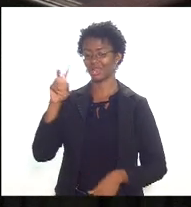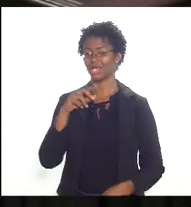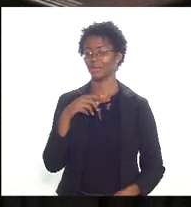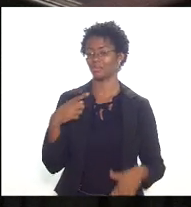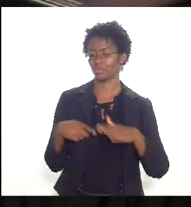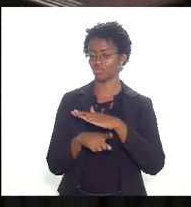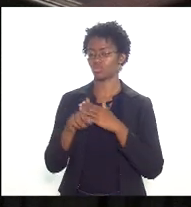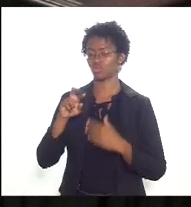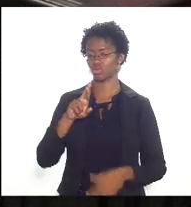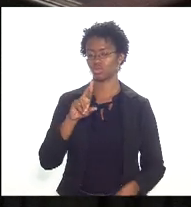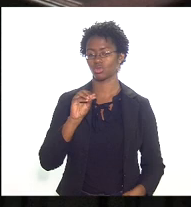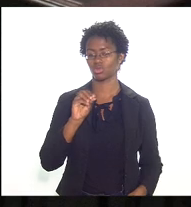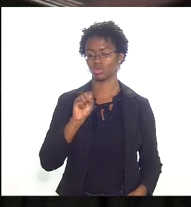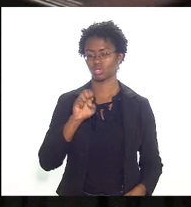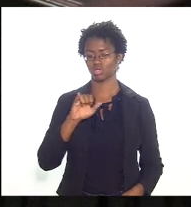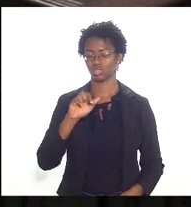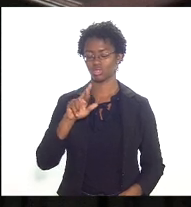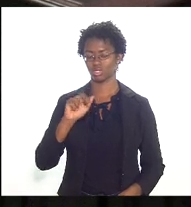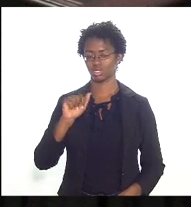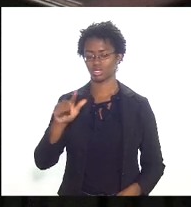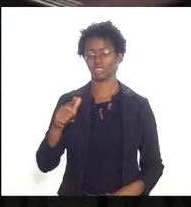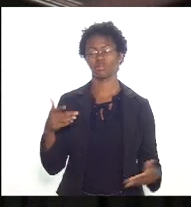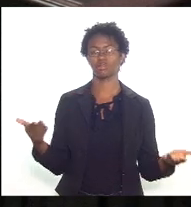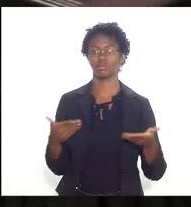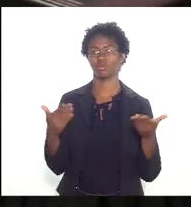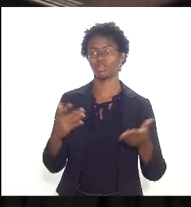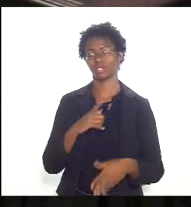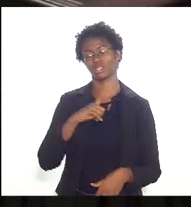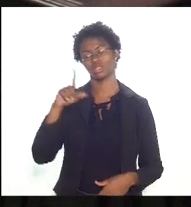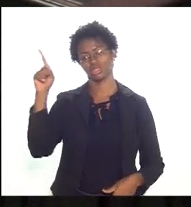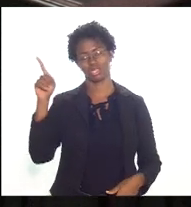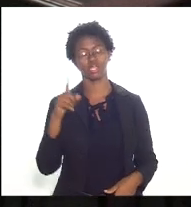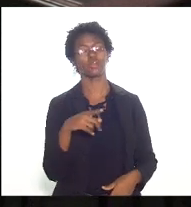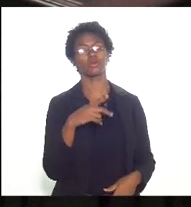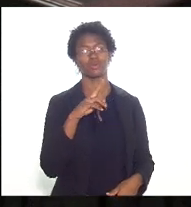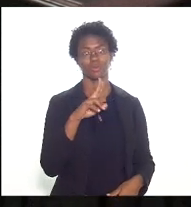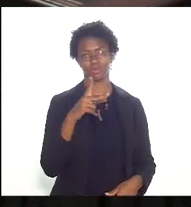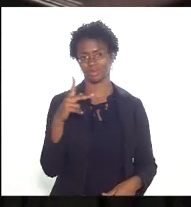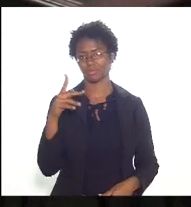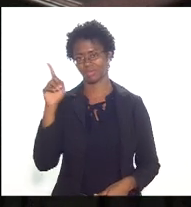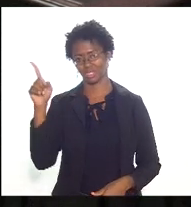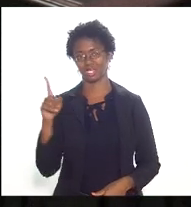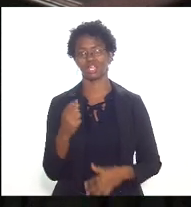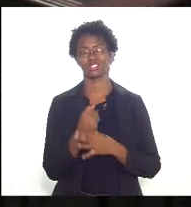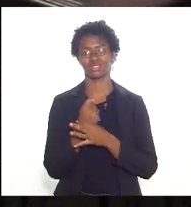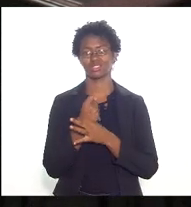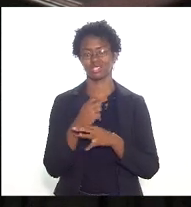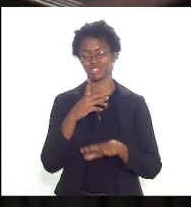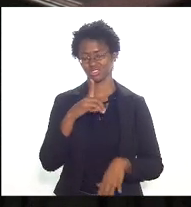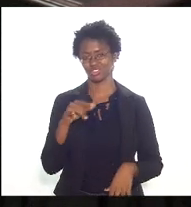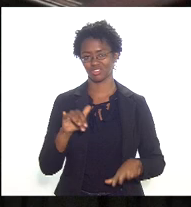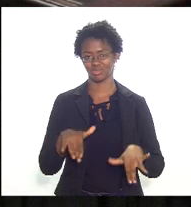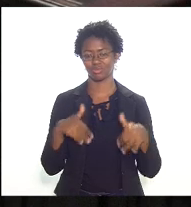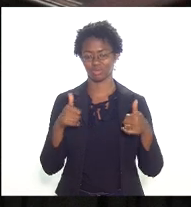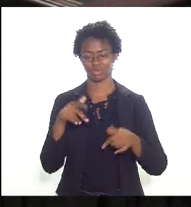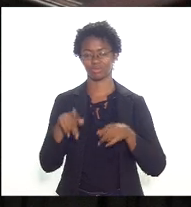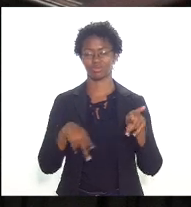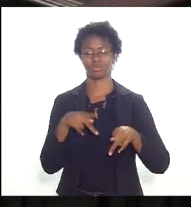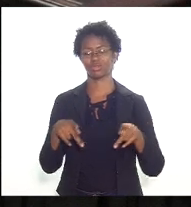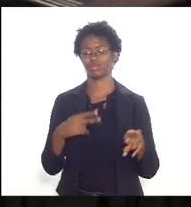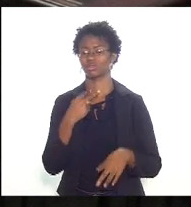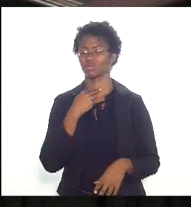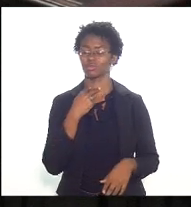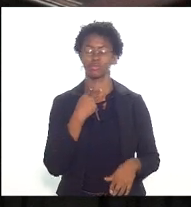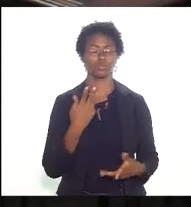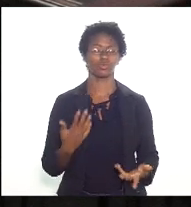e hoje já está instalado na companhia destacada lá trazendo mais segurança mas dias melhores para aquela população então não